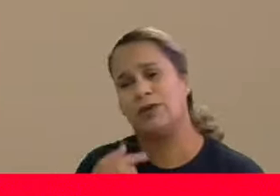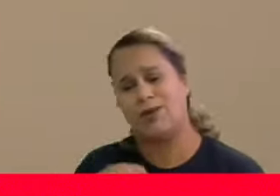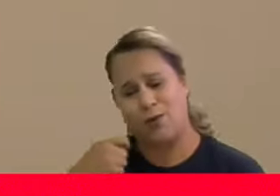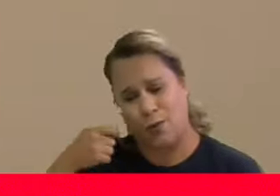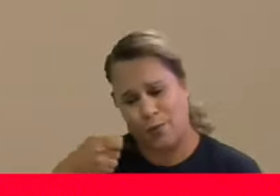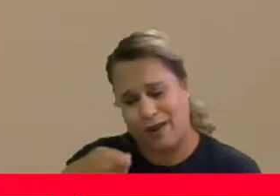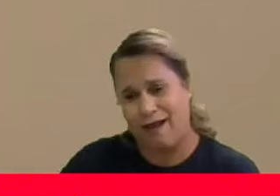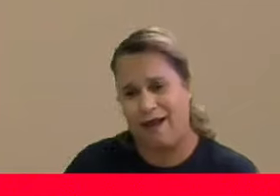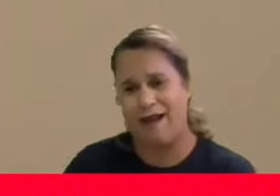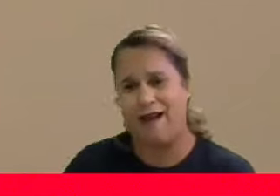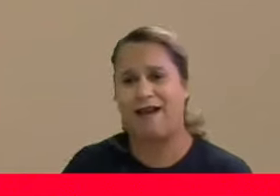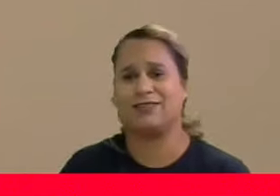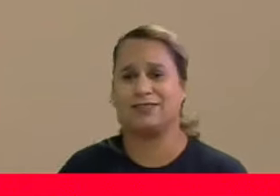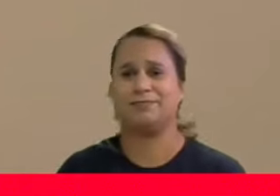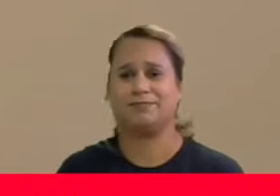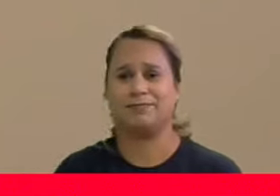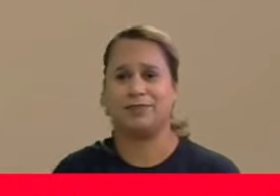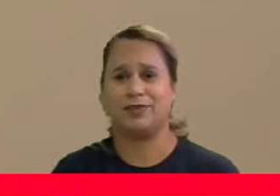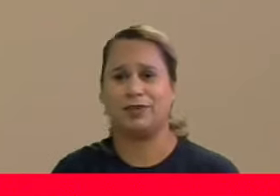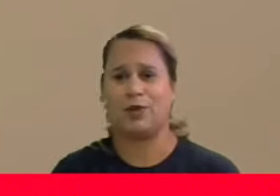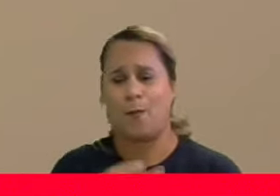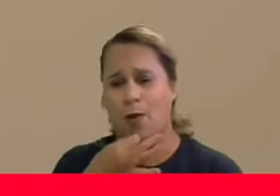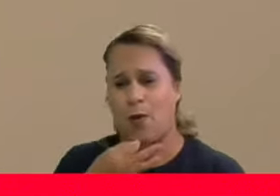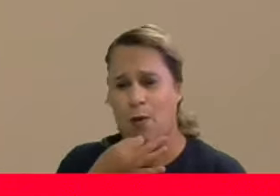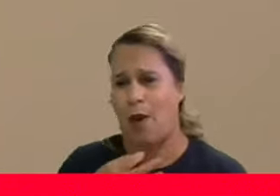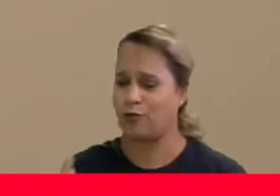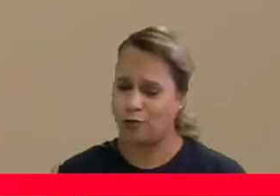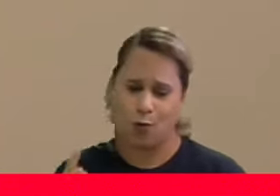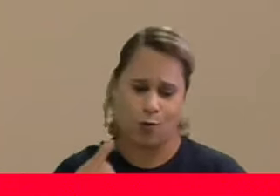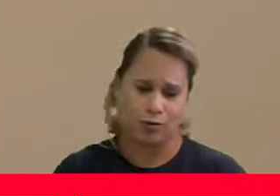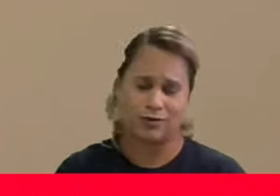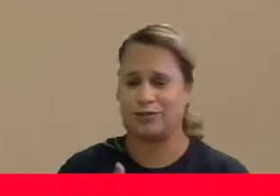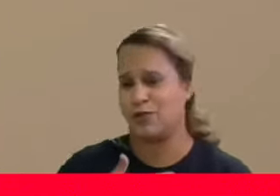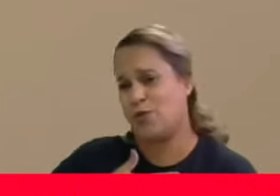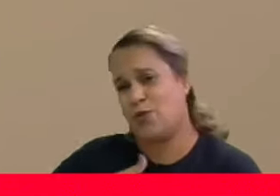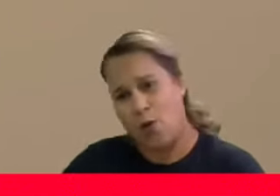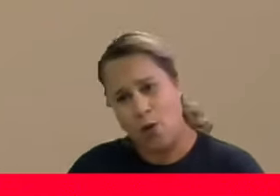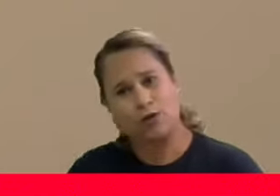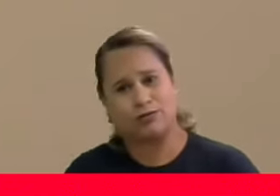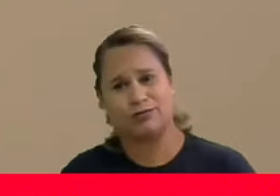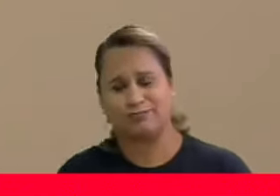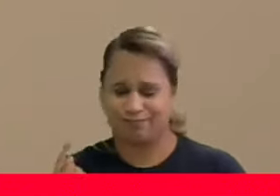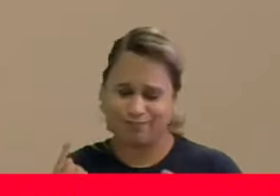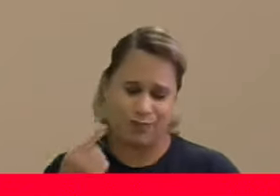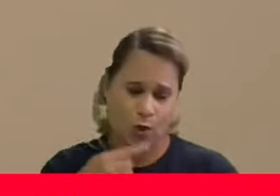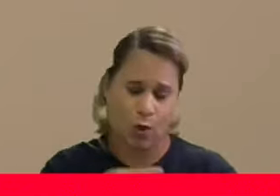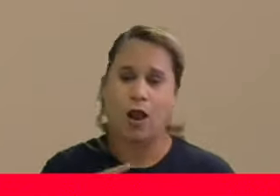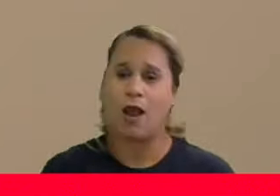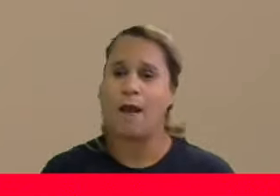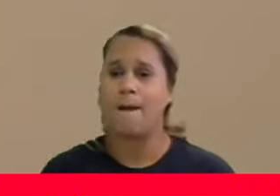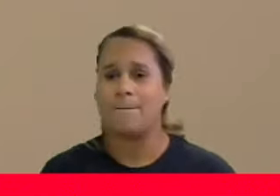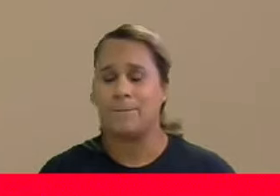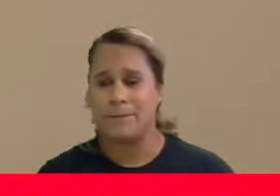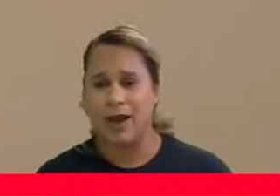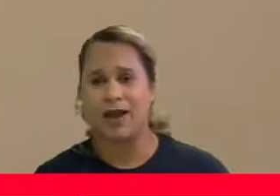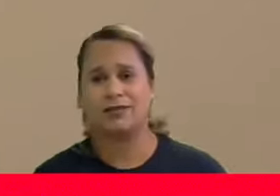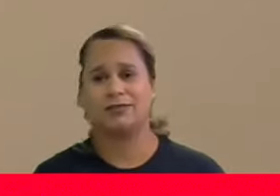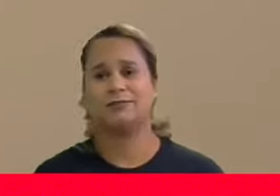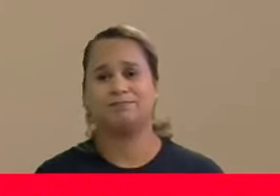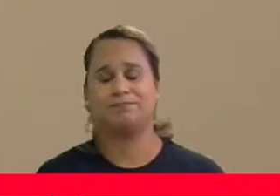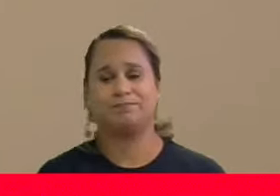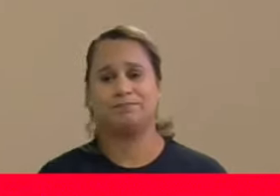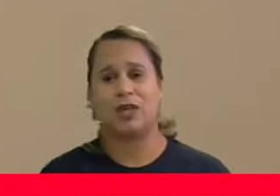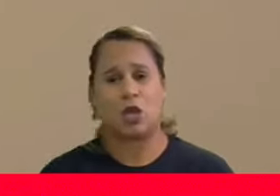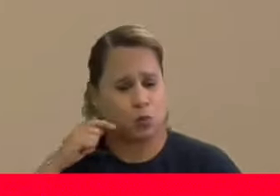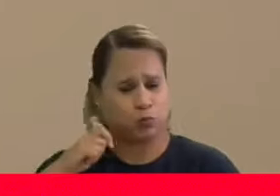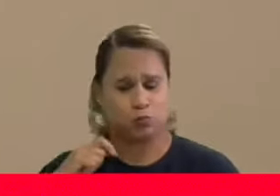trazer aqui discordâncias, a gente não gosta de discordar, eu não sou a dona da verdade, por certo, meu voto está pleno de defeitos, cheios de